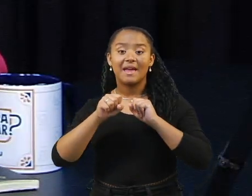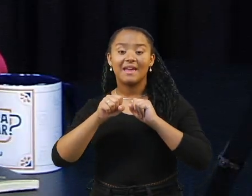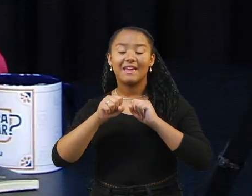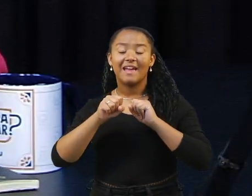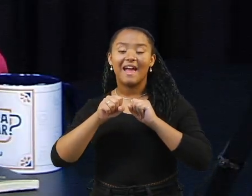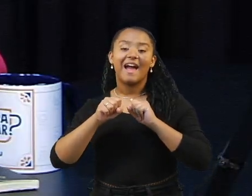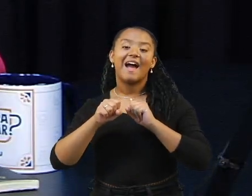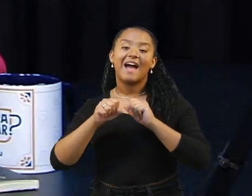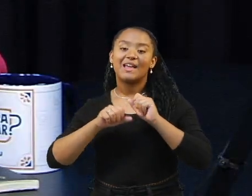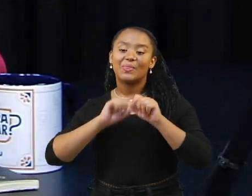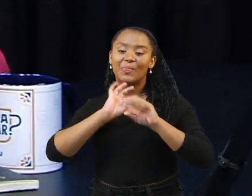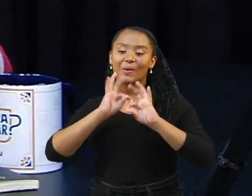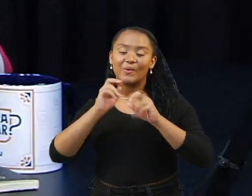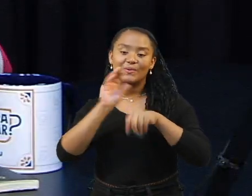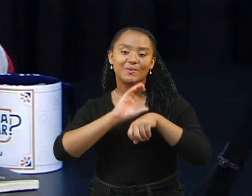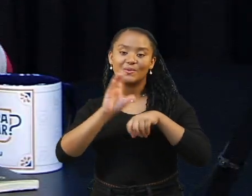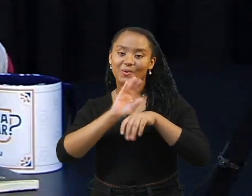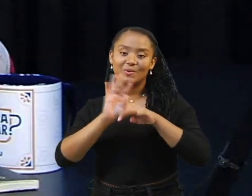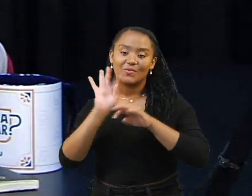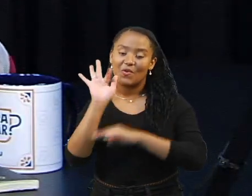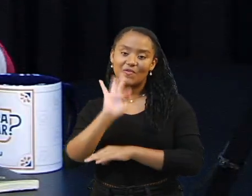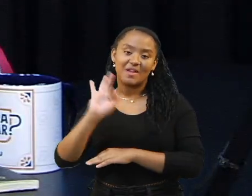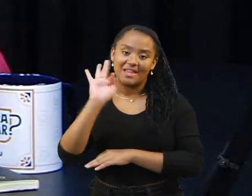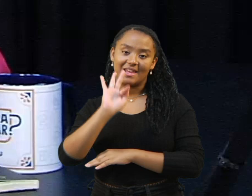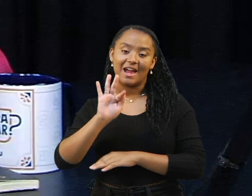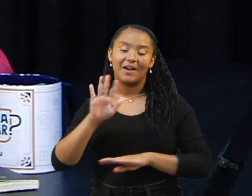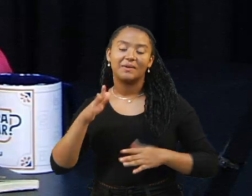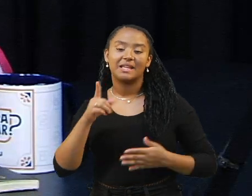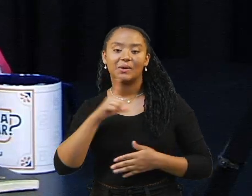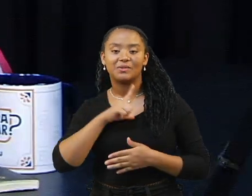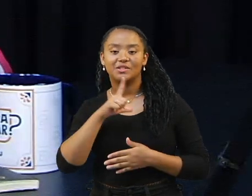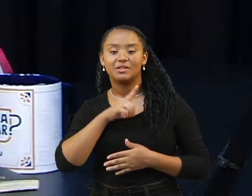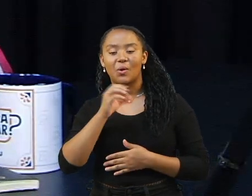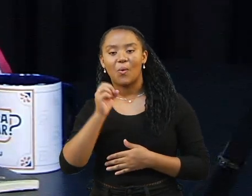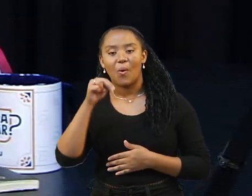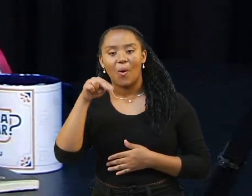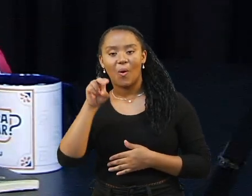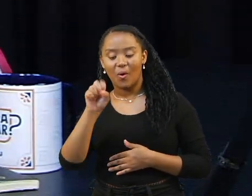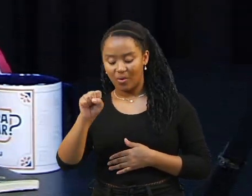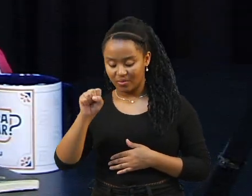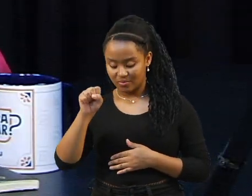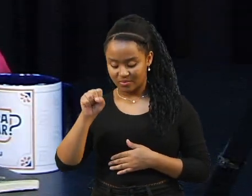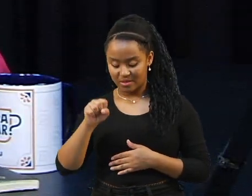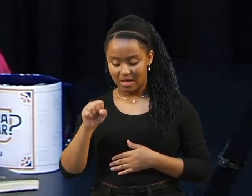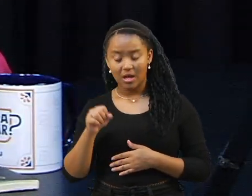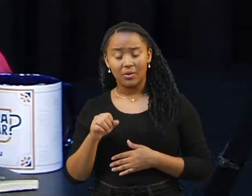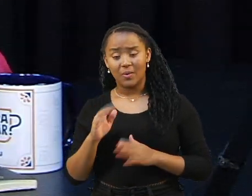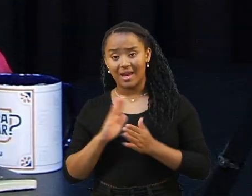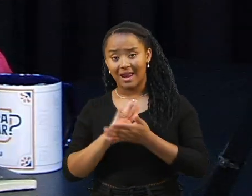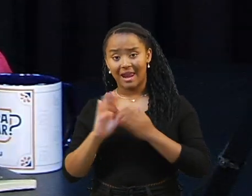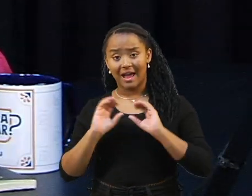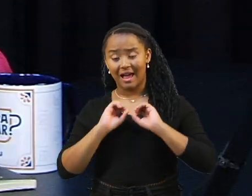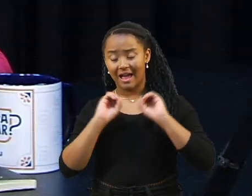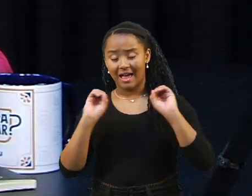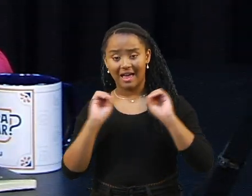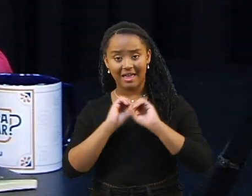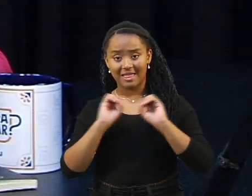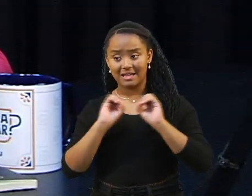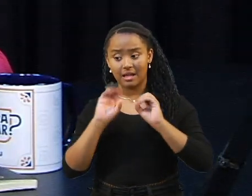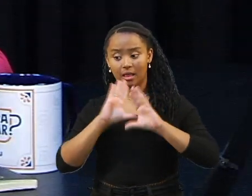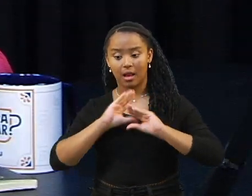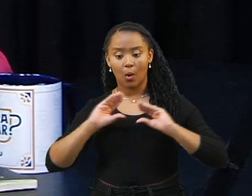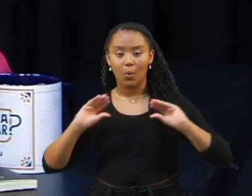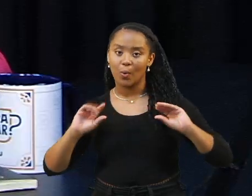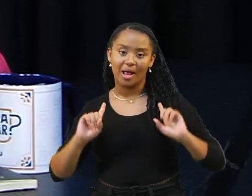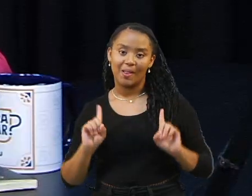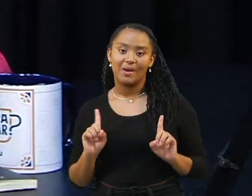tudo. Então, a gente tinha... um ônus ali, não era nada tão tranquilo, né?